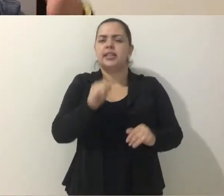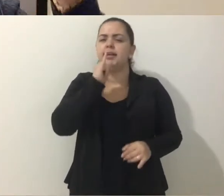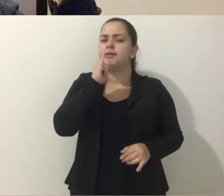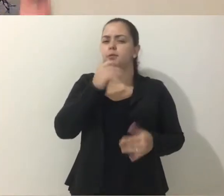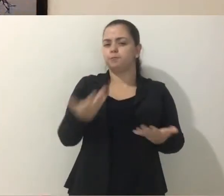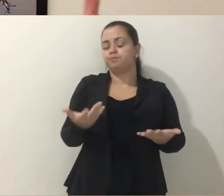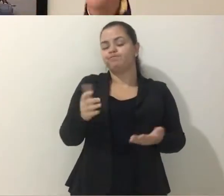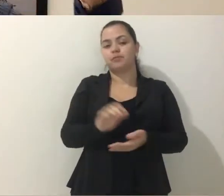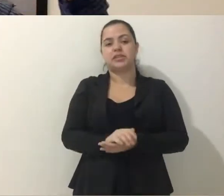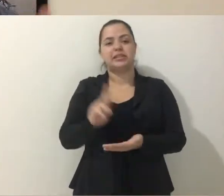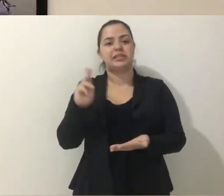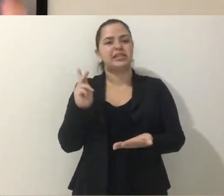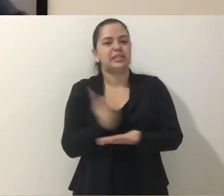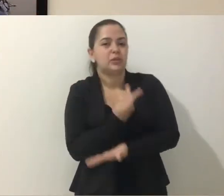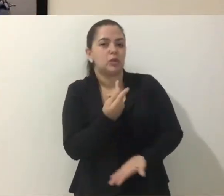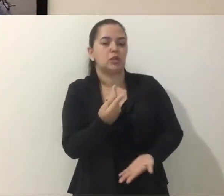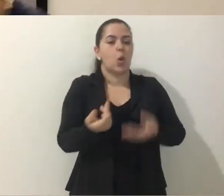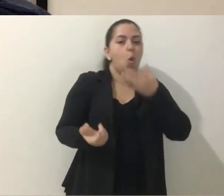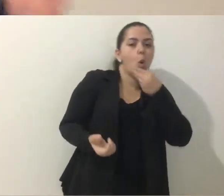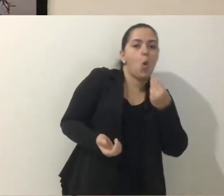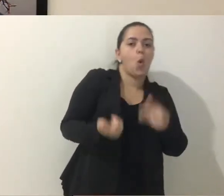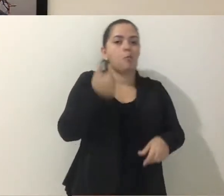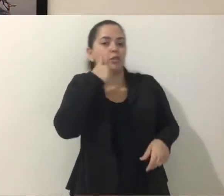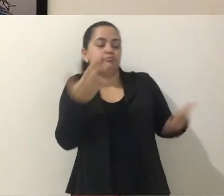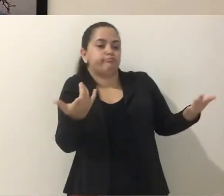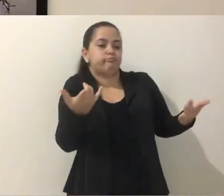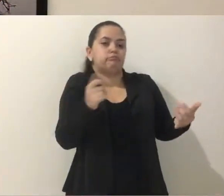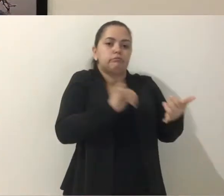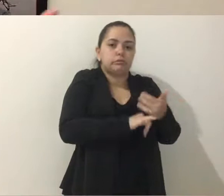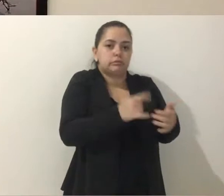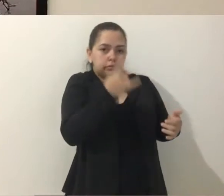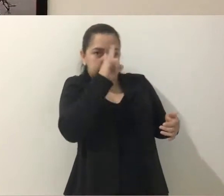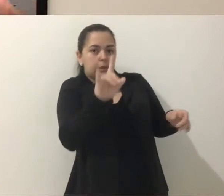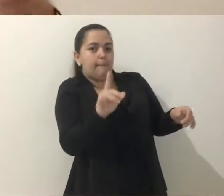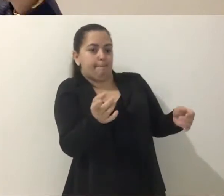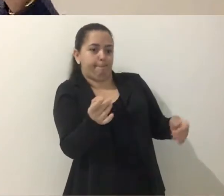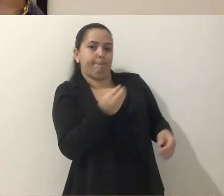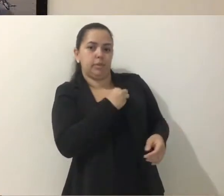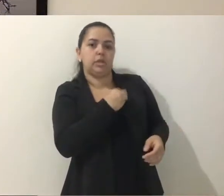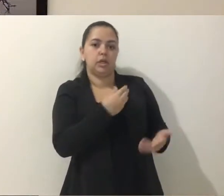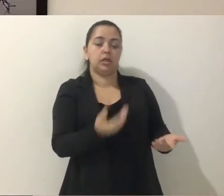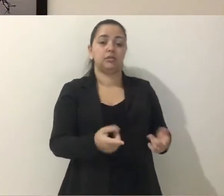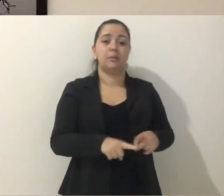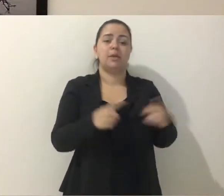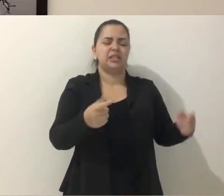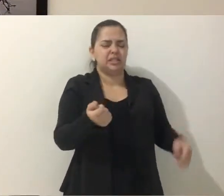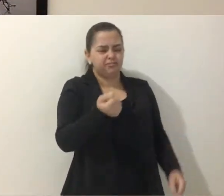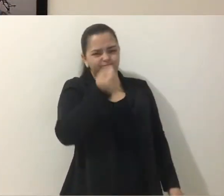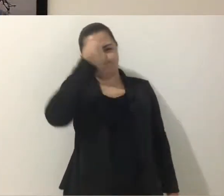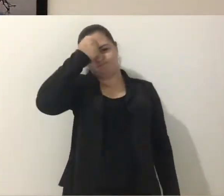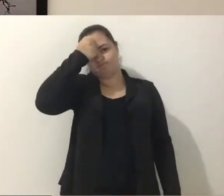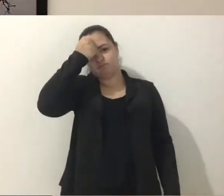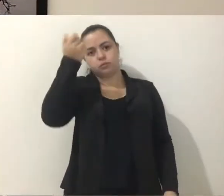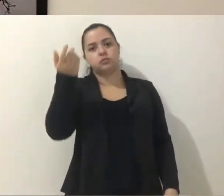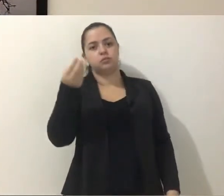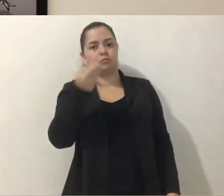né, o marido ou a esposa, um dos dois pecaram, mas se ali houve o reconhecimento de pecado por parte